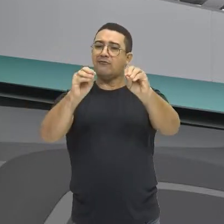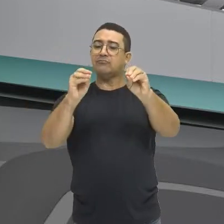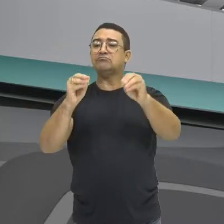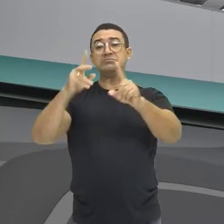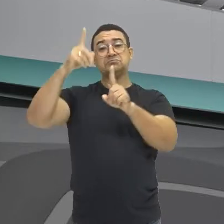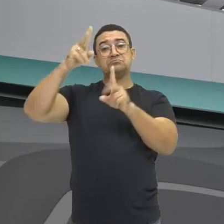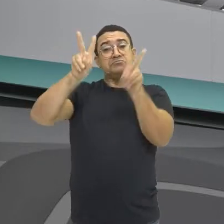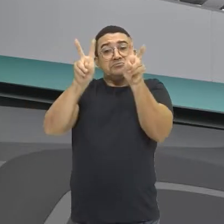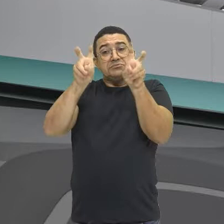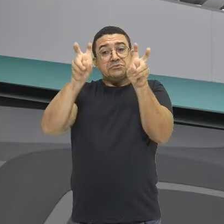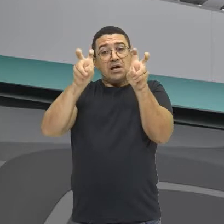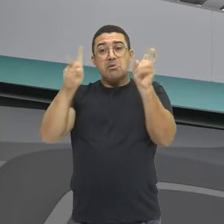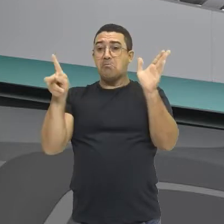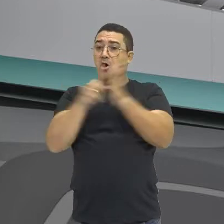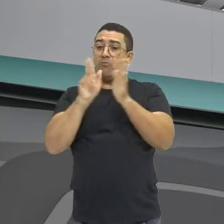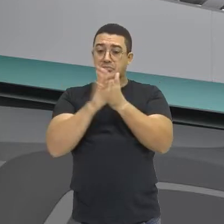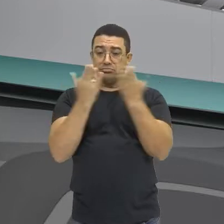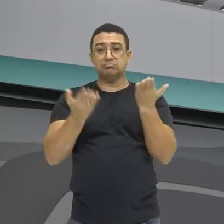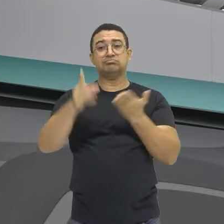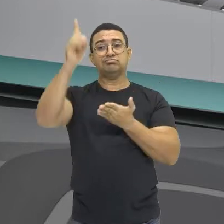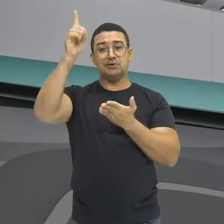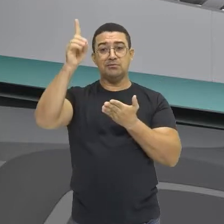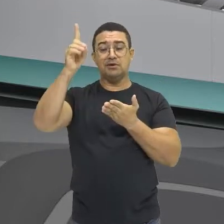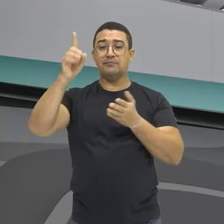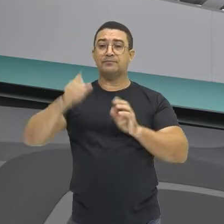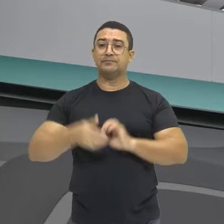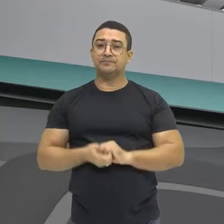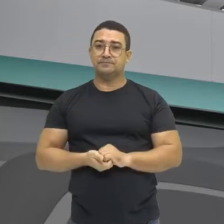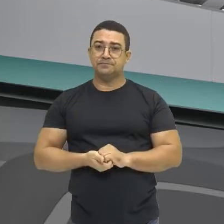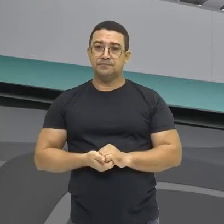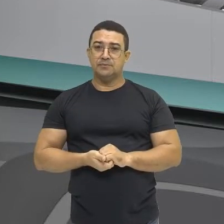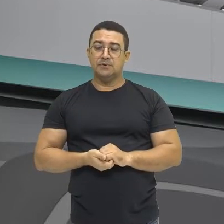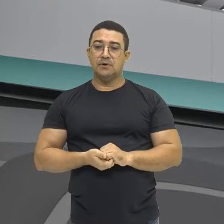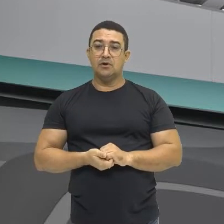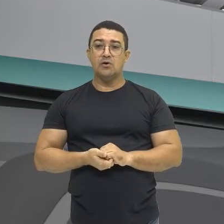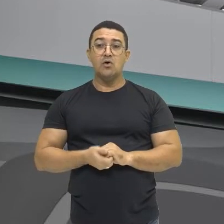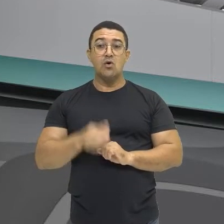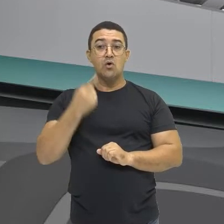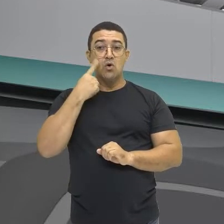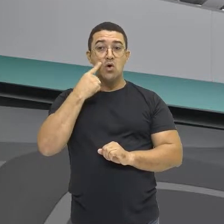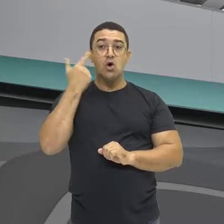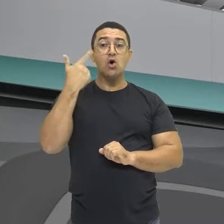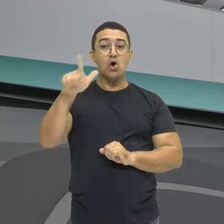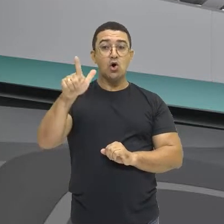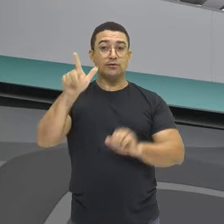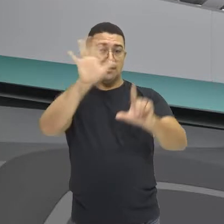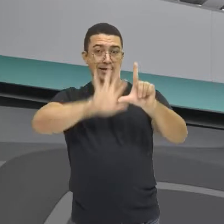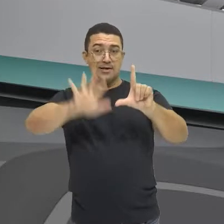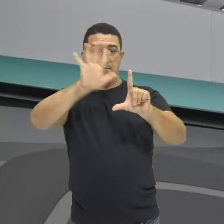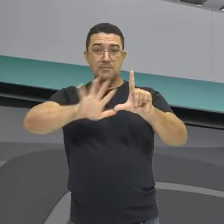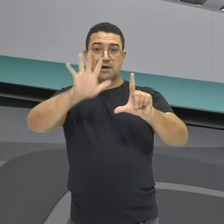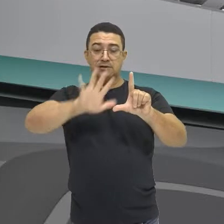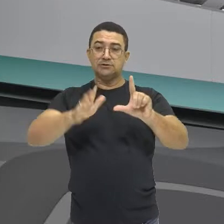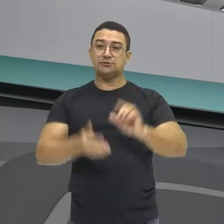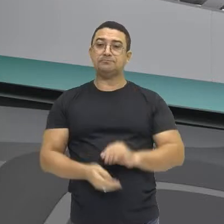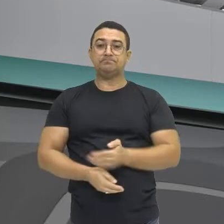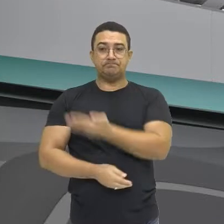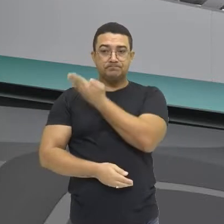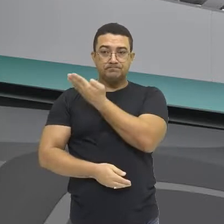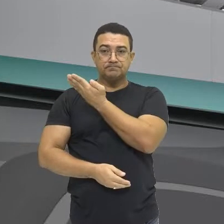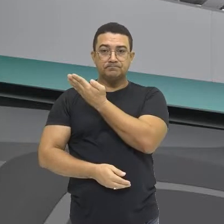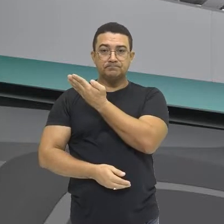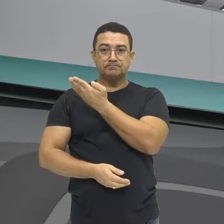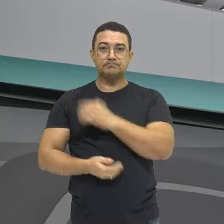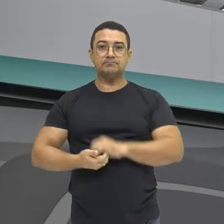Outro recurso que o Barroco utilizou, que nós vamos ver na próxima imagem, é aqui, a sensação de